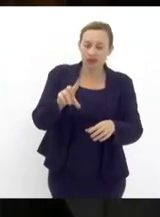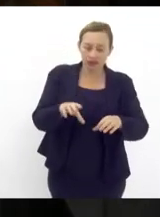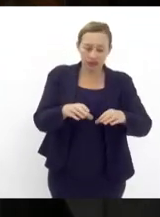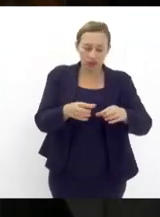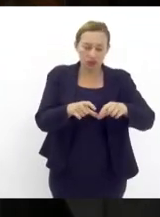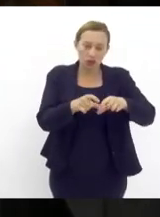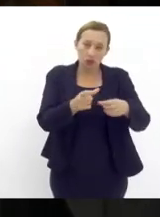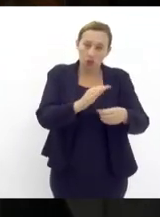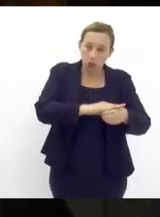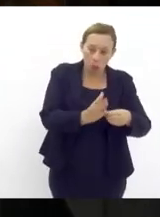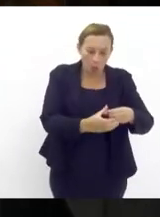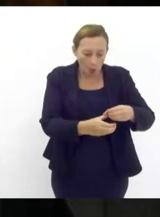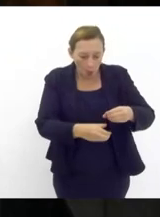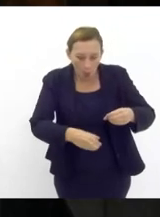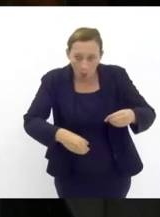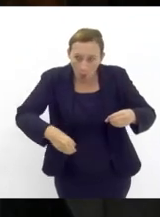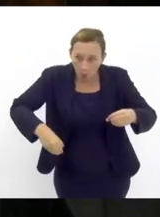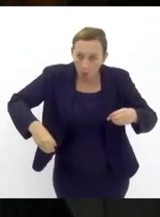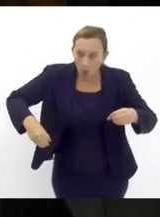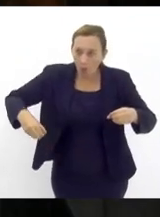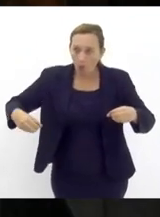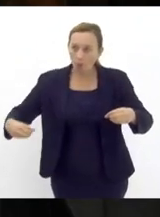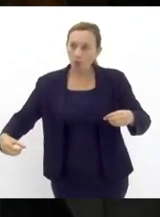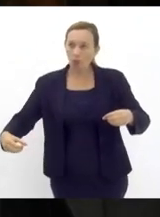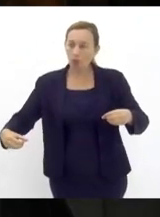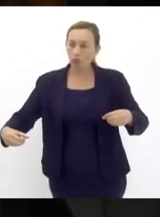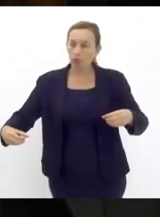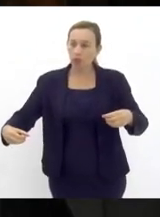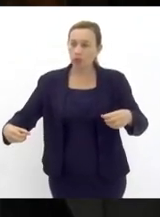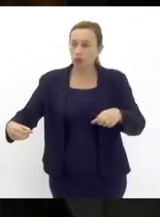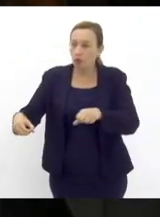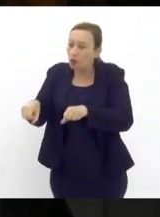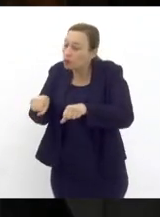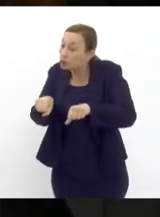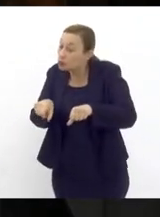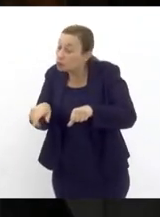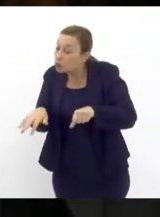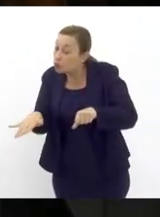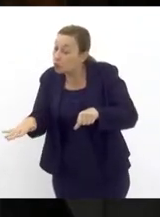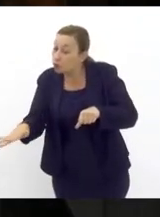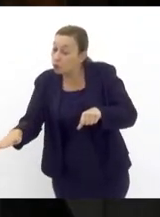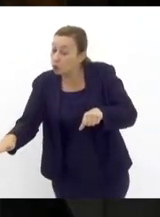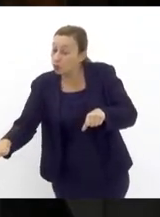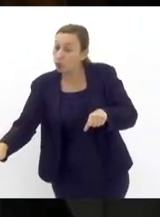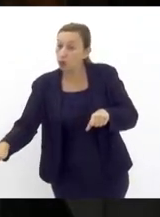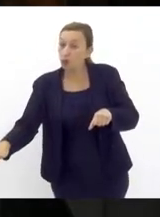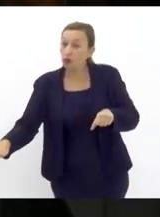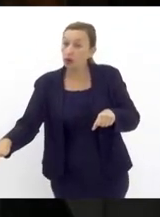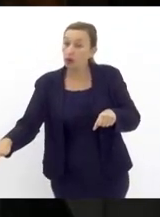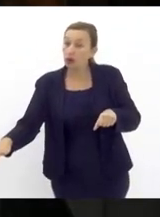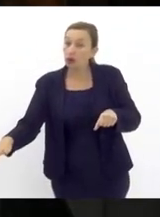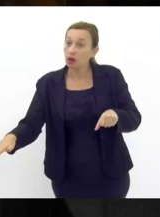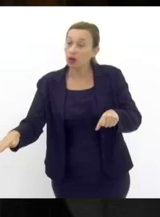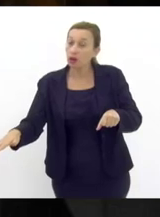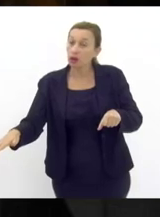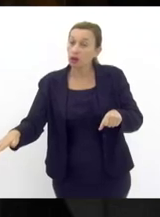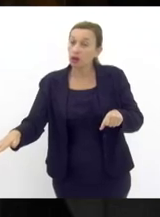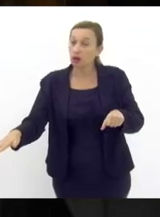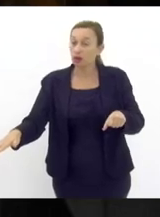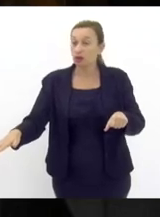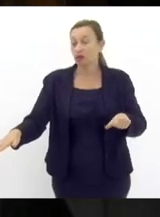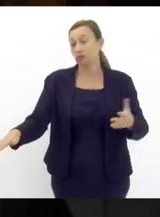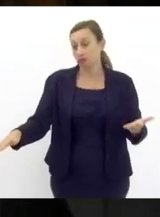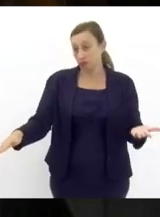lançado em Céu Aberto vão fazer a captação do esgoto e lançamento